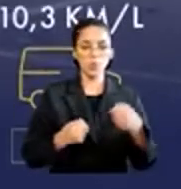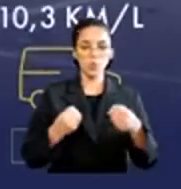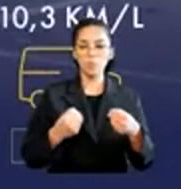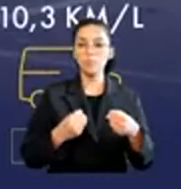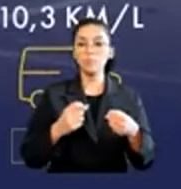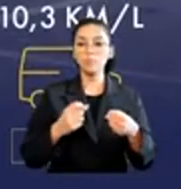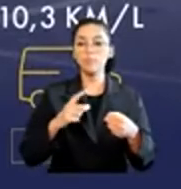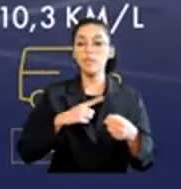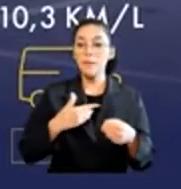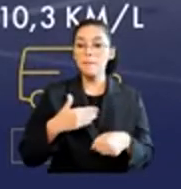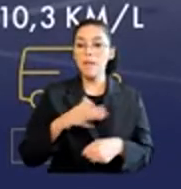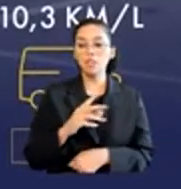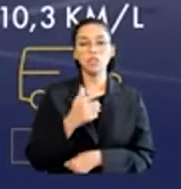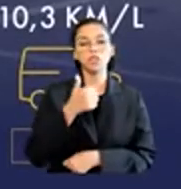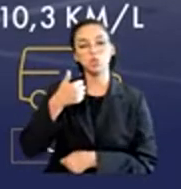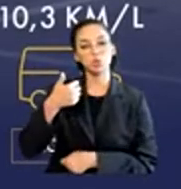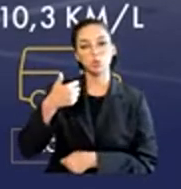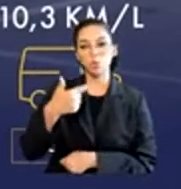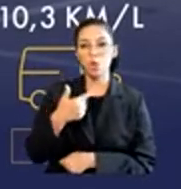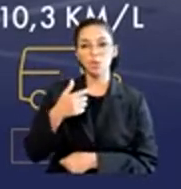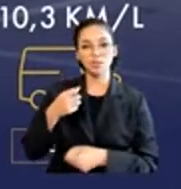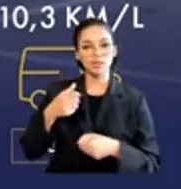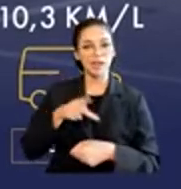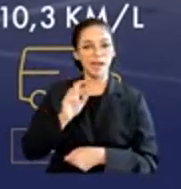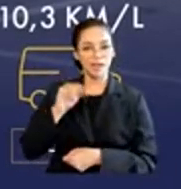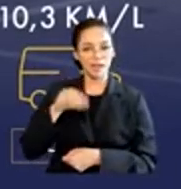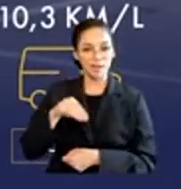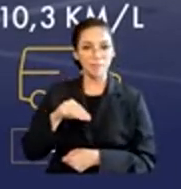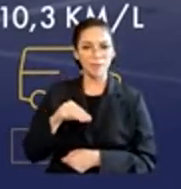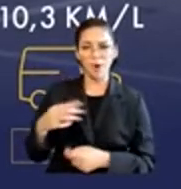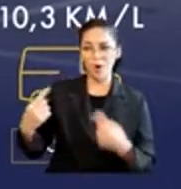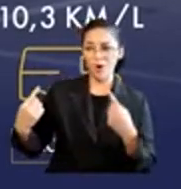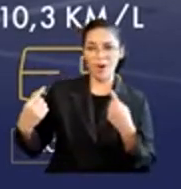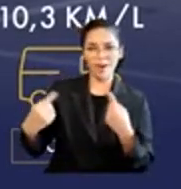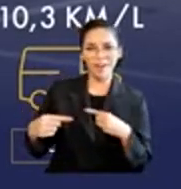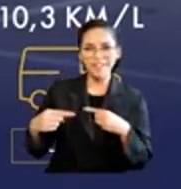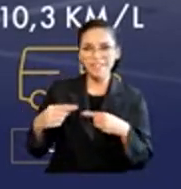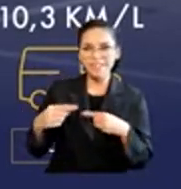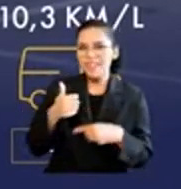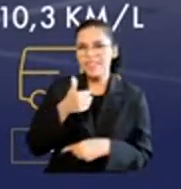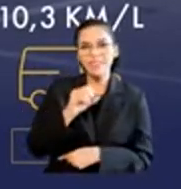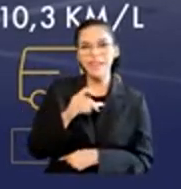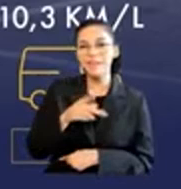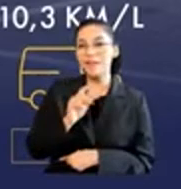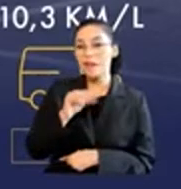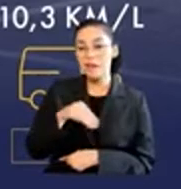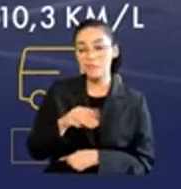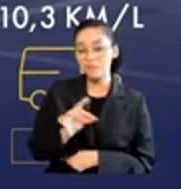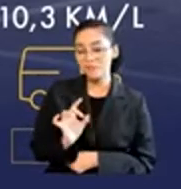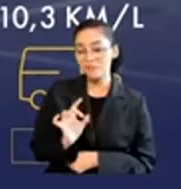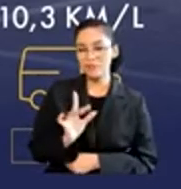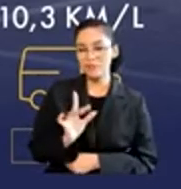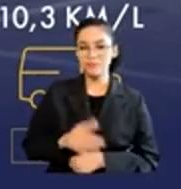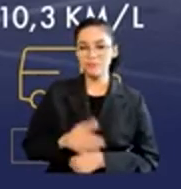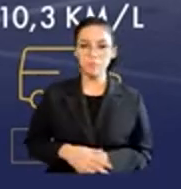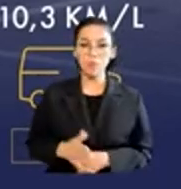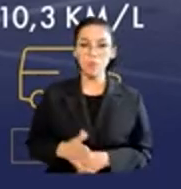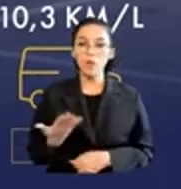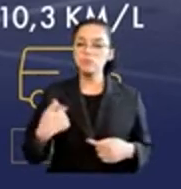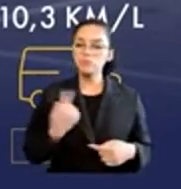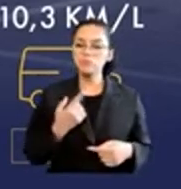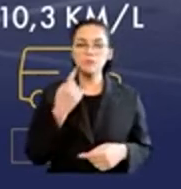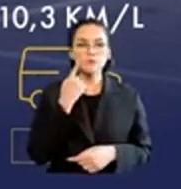litro, enquanto concorrentes do segmento E ficam na casa dos 10 km por litro. Quando a gente projeta 100 mil